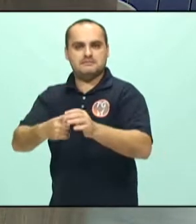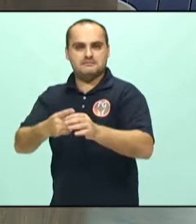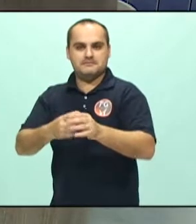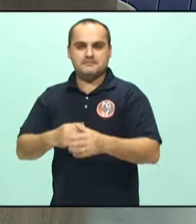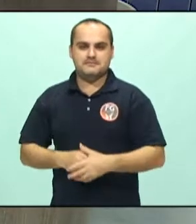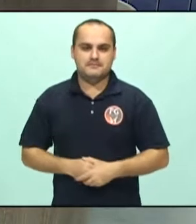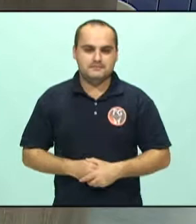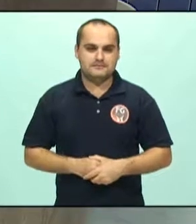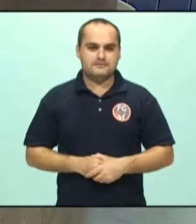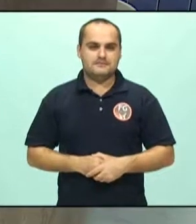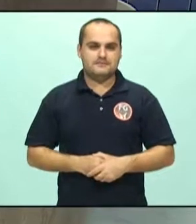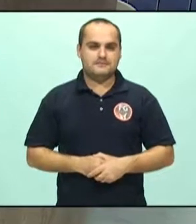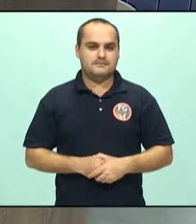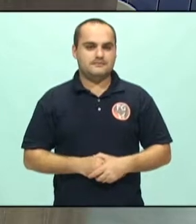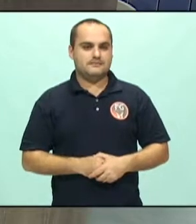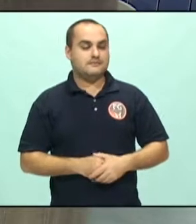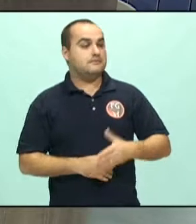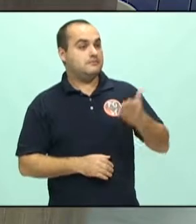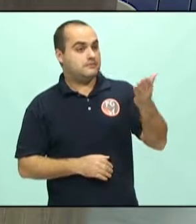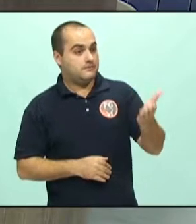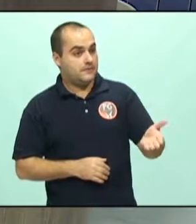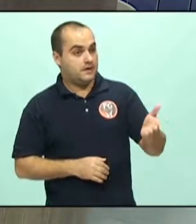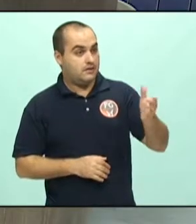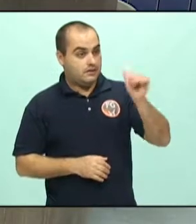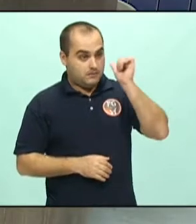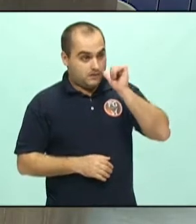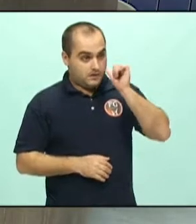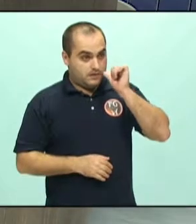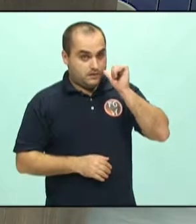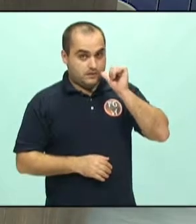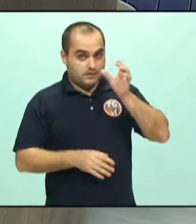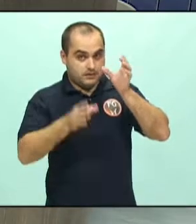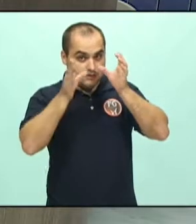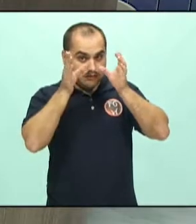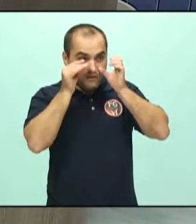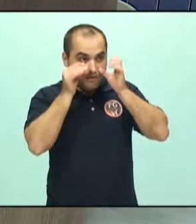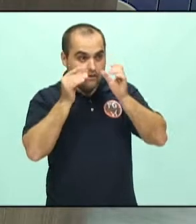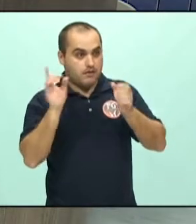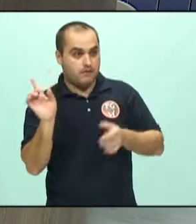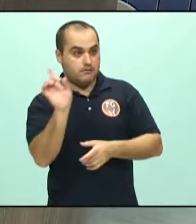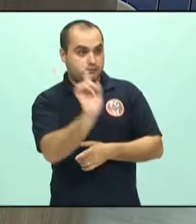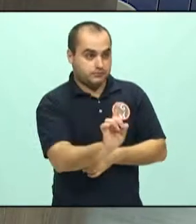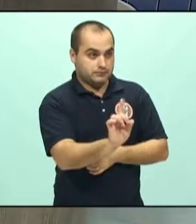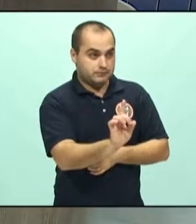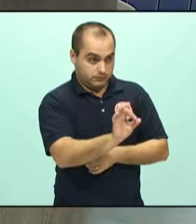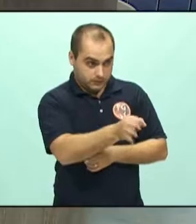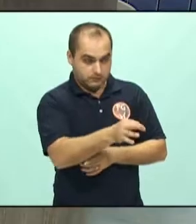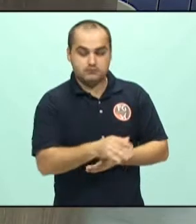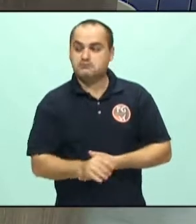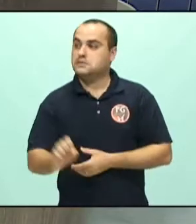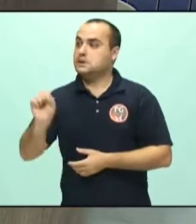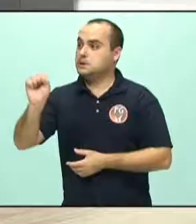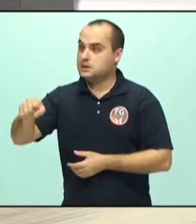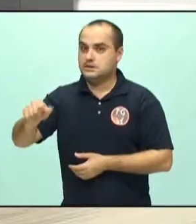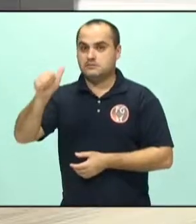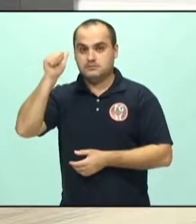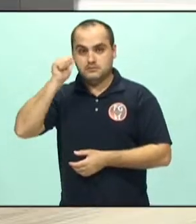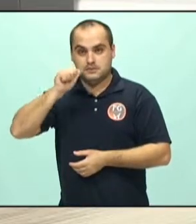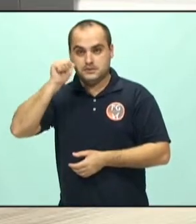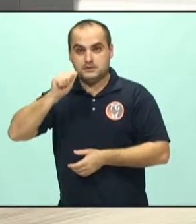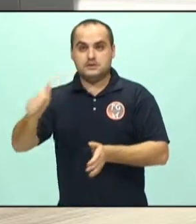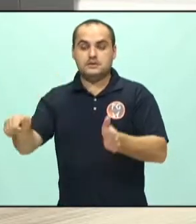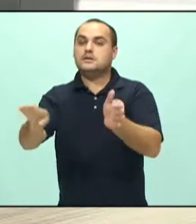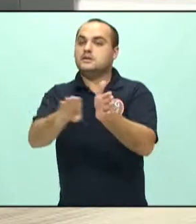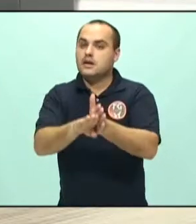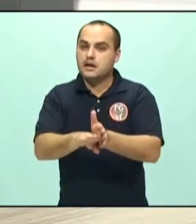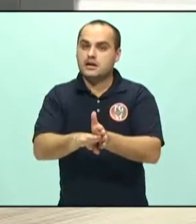garota curiosa chega e interpela o poeta, não é? Então, a garota chega em meio ao bate-papo e traz